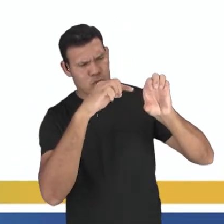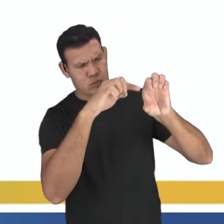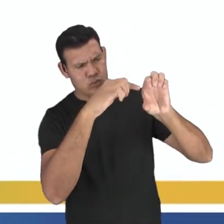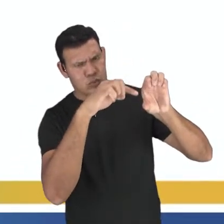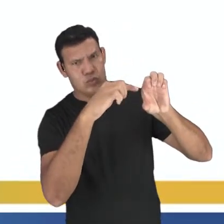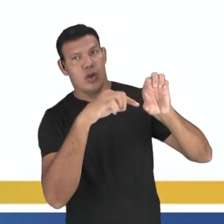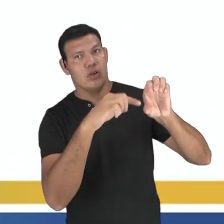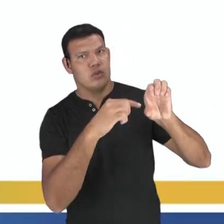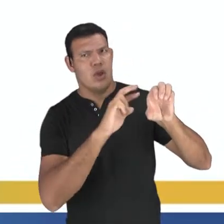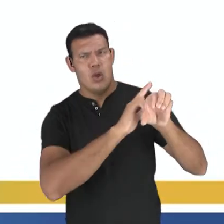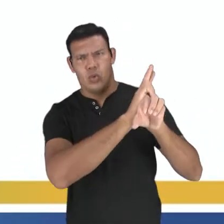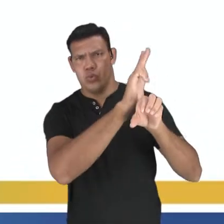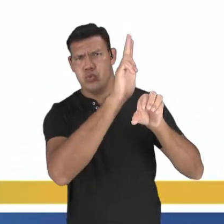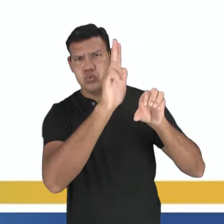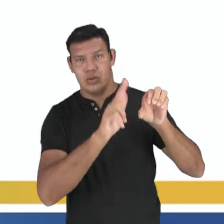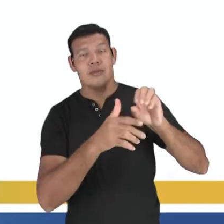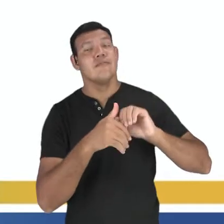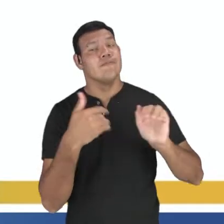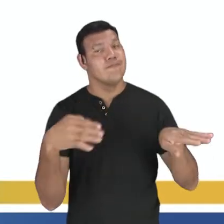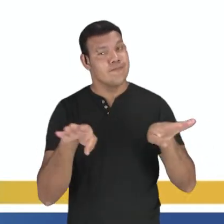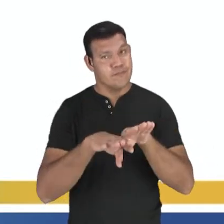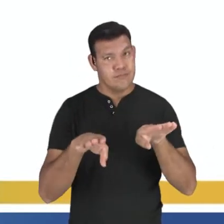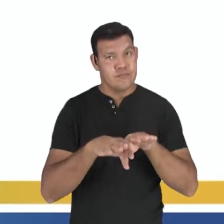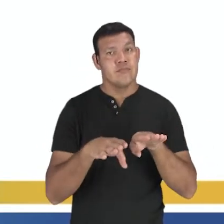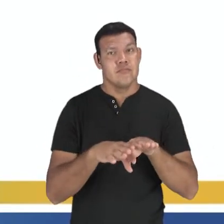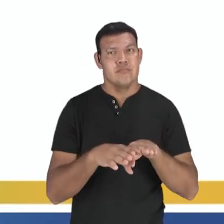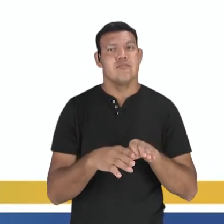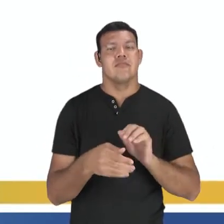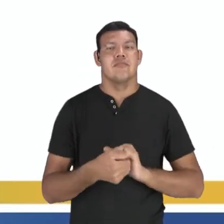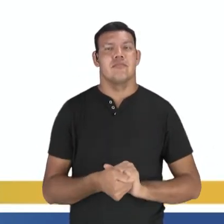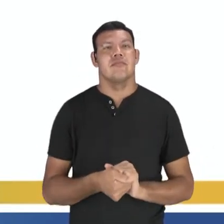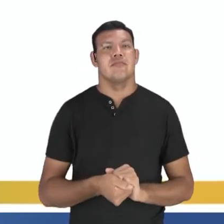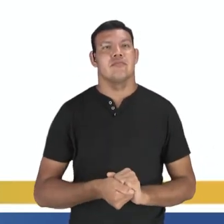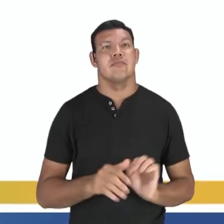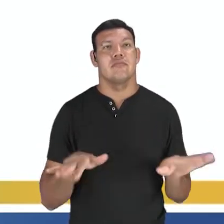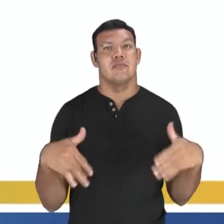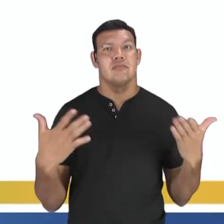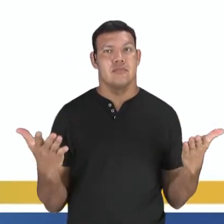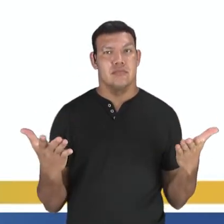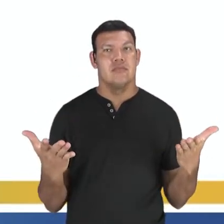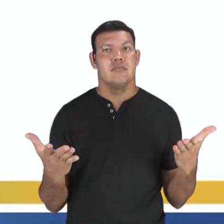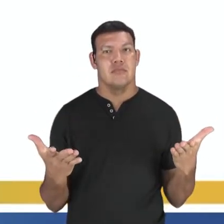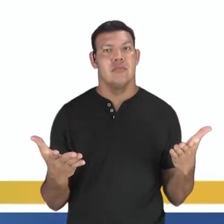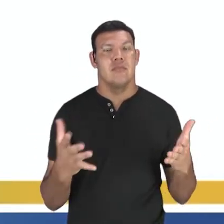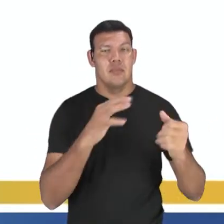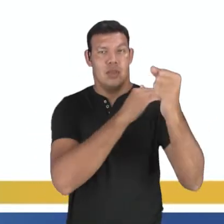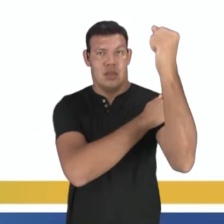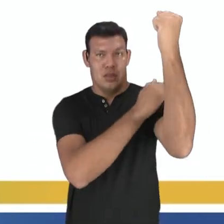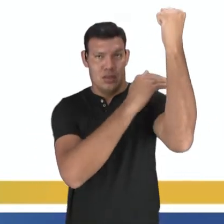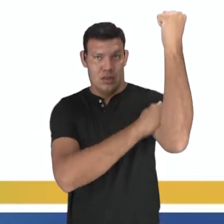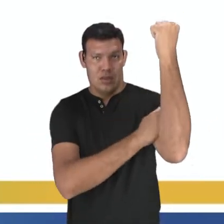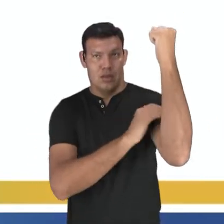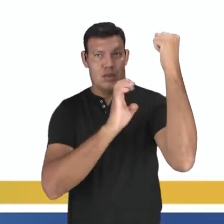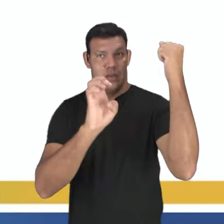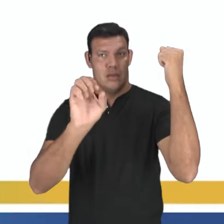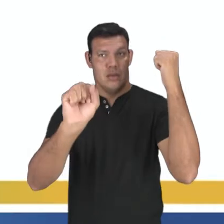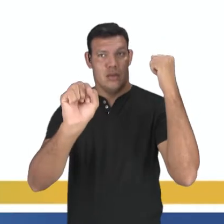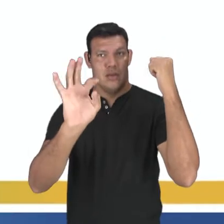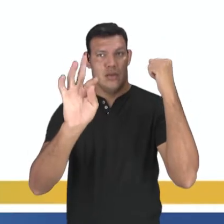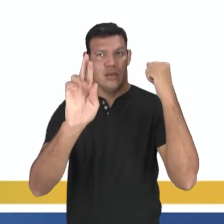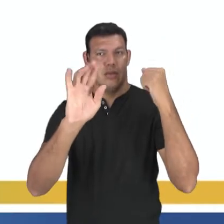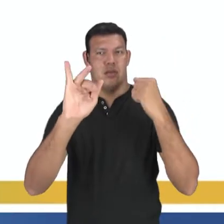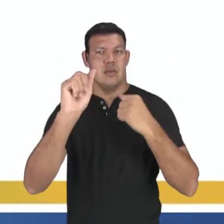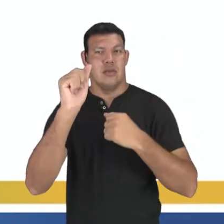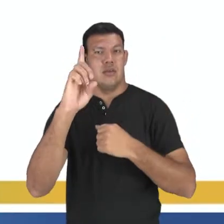chamar de multinucleadas. E além disso também tem estriações. Já quando a gente fala do muscular estriado